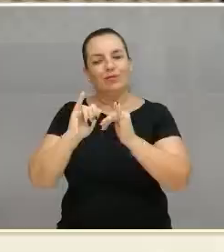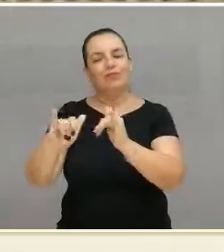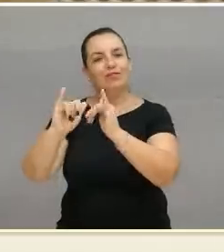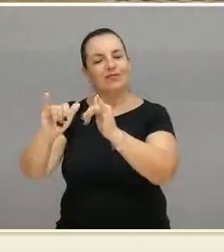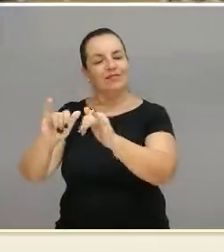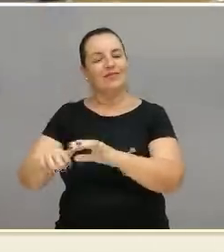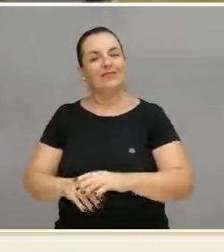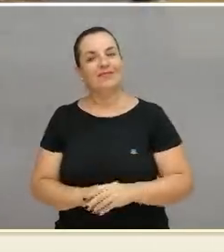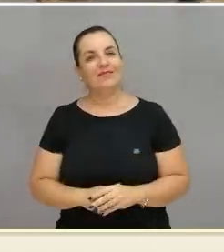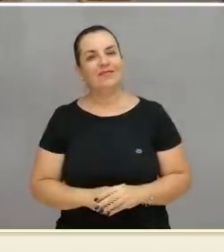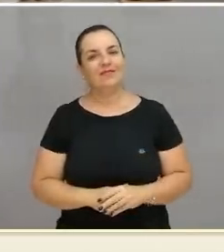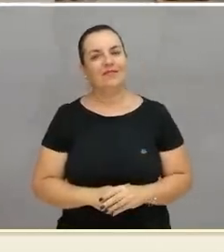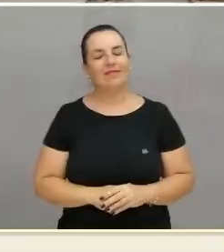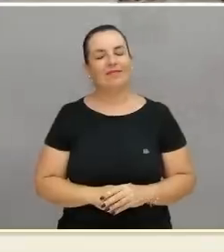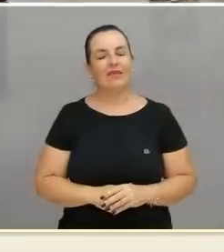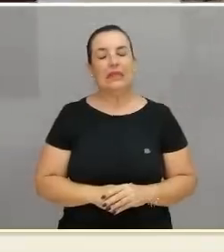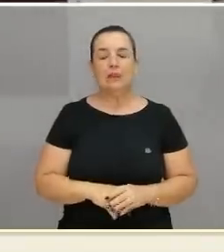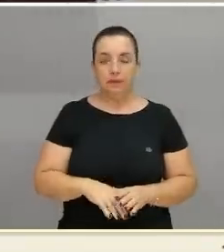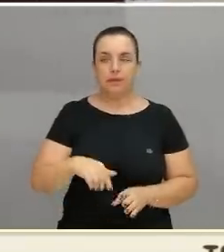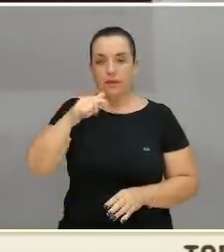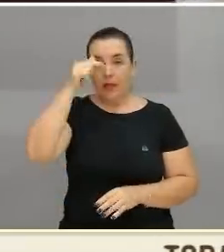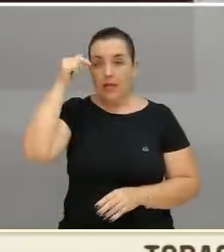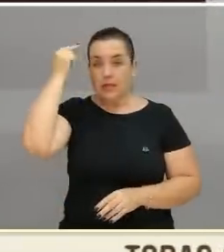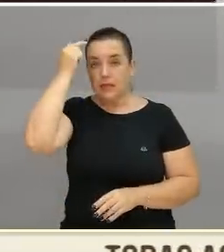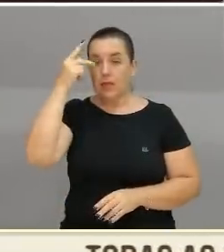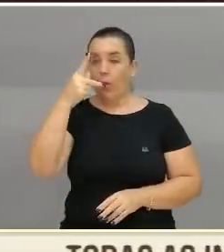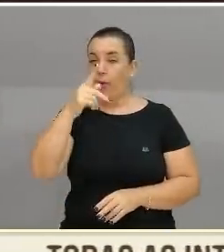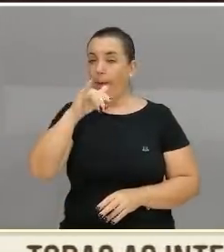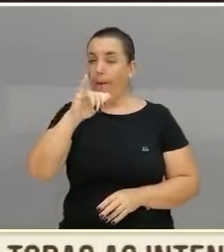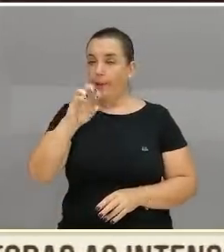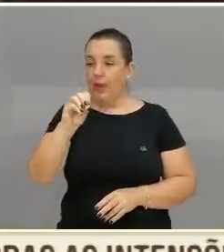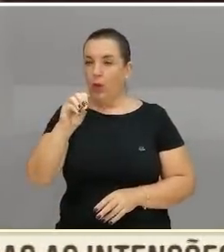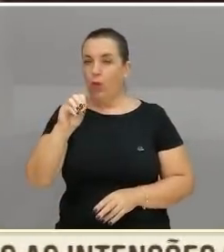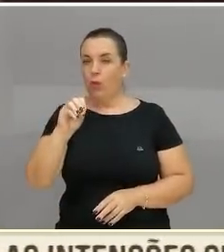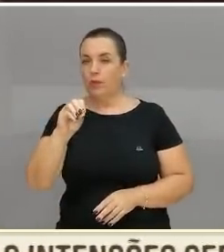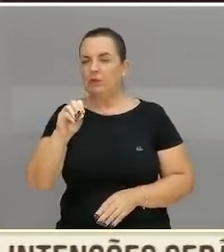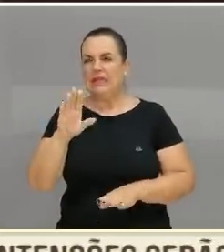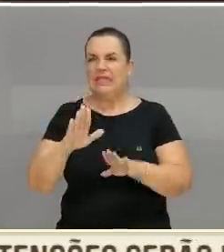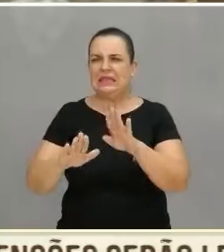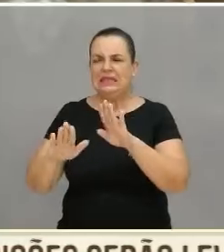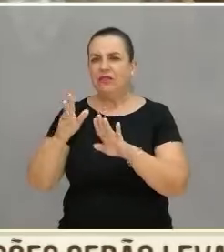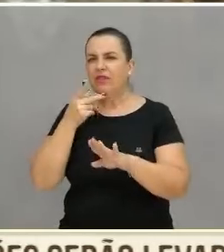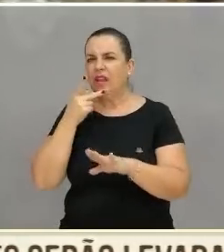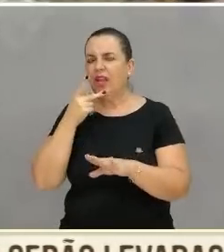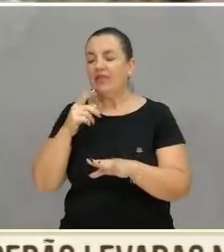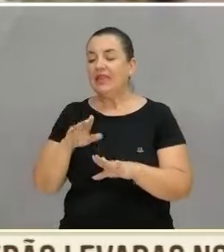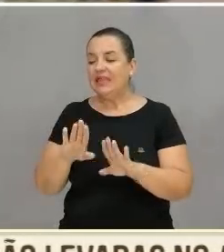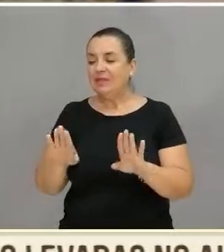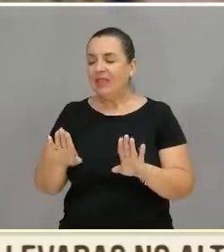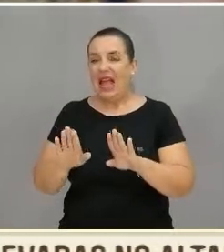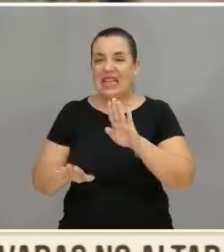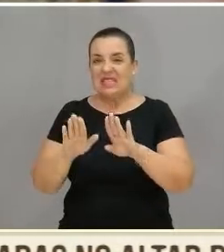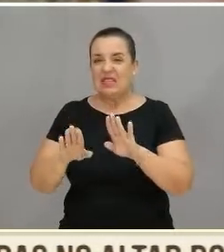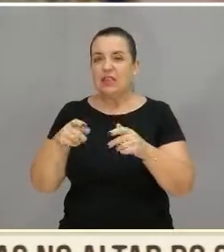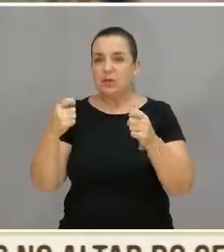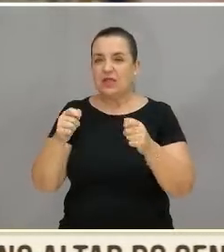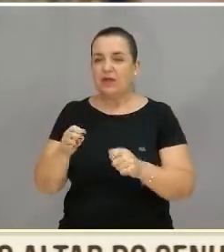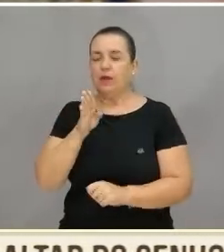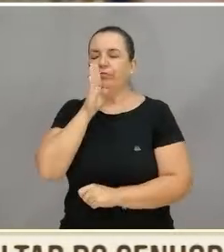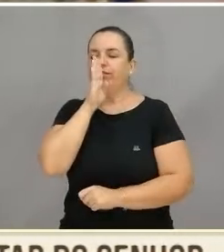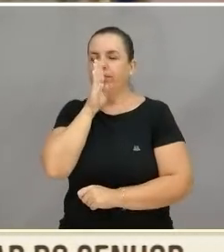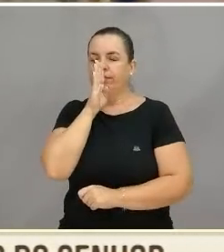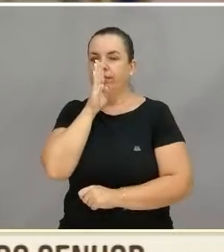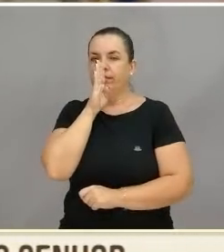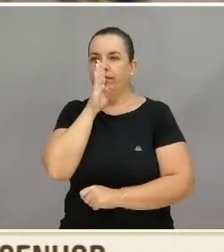que, em certo momento, que nunca deveríamos falar nada, dizer nada, fazer nada